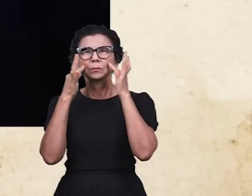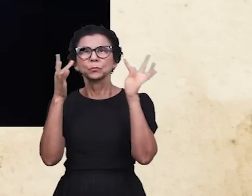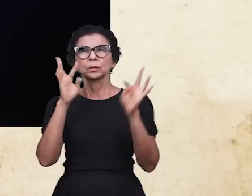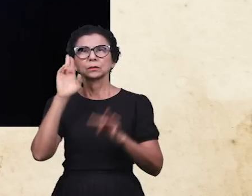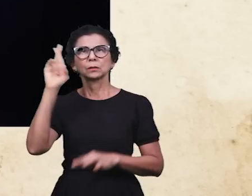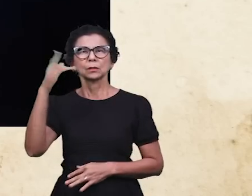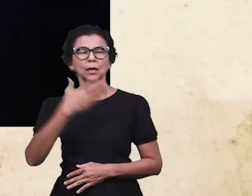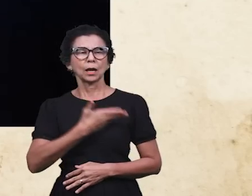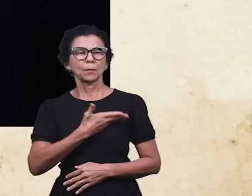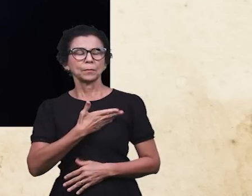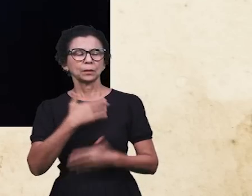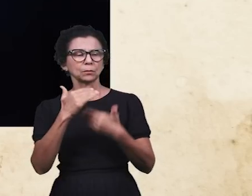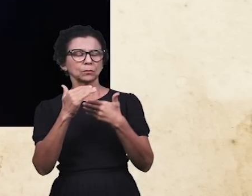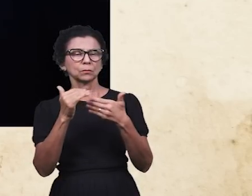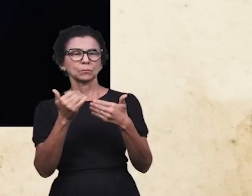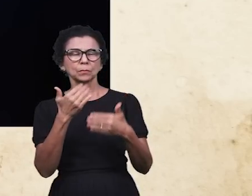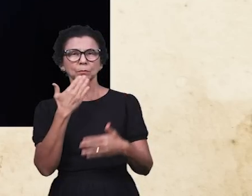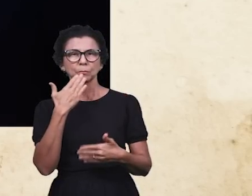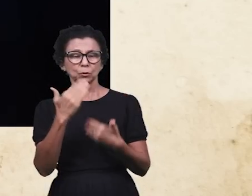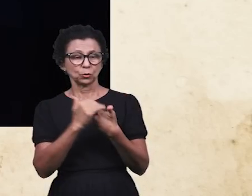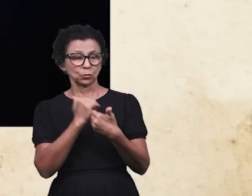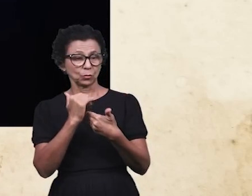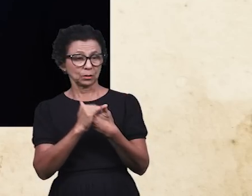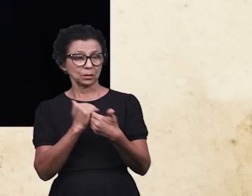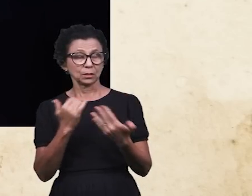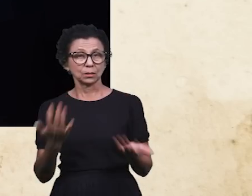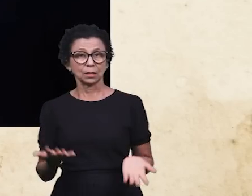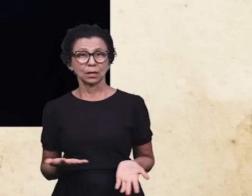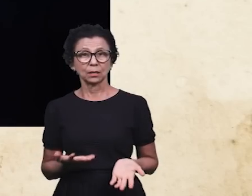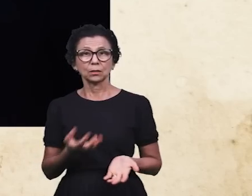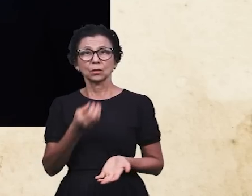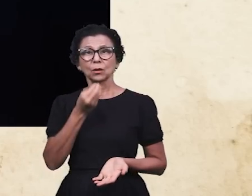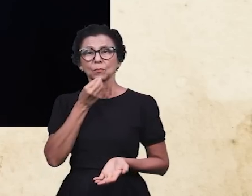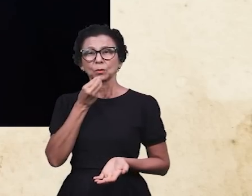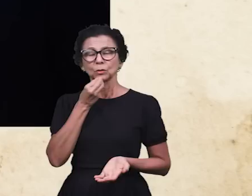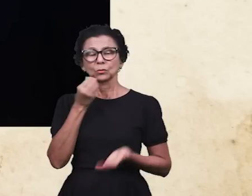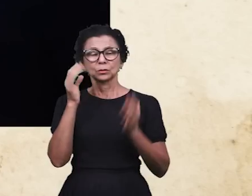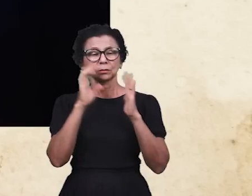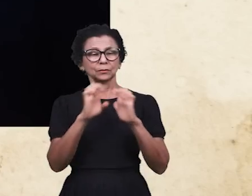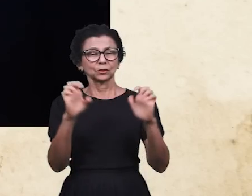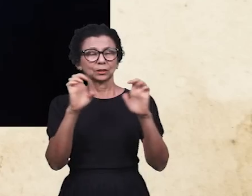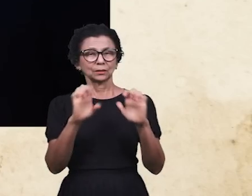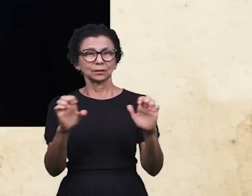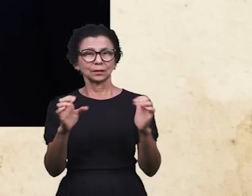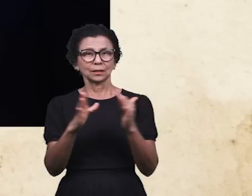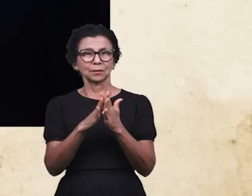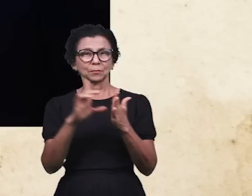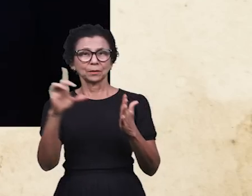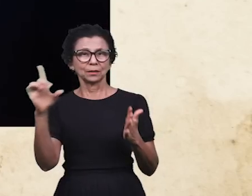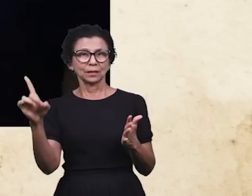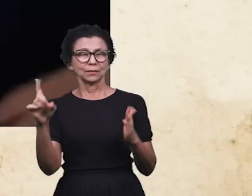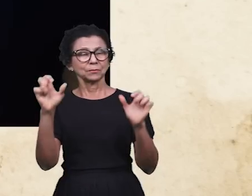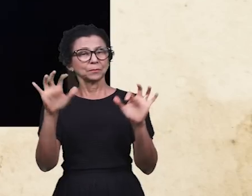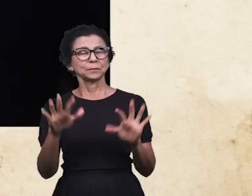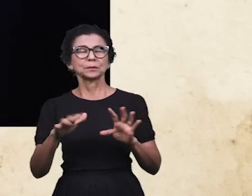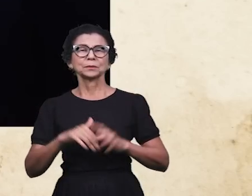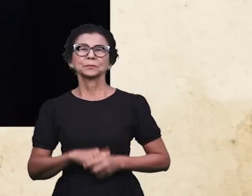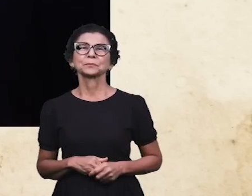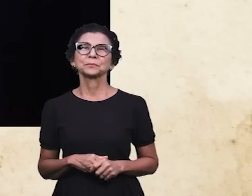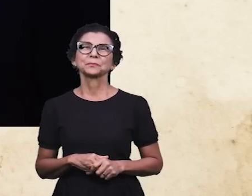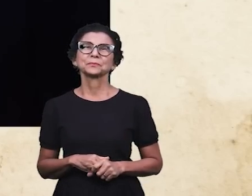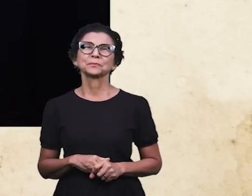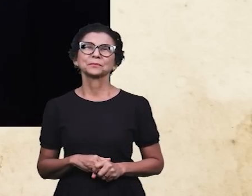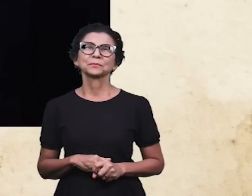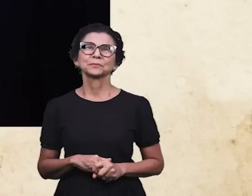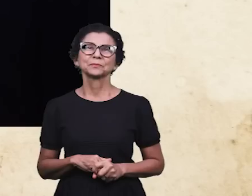colegas que vêm pedir conselhos, oportunidades que o Senhor tem me dado de falar da palavra, e tem sido uma bênção.